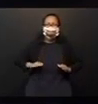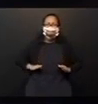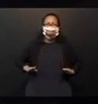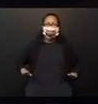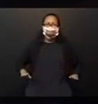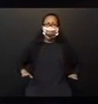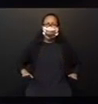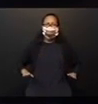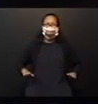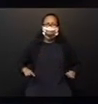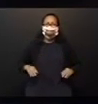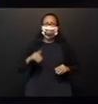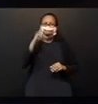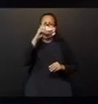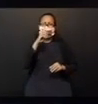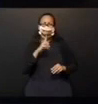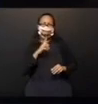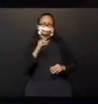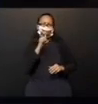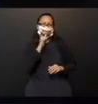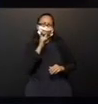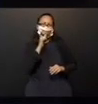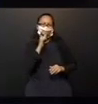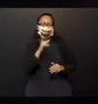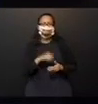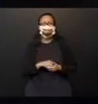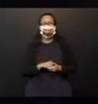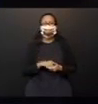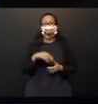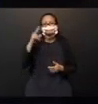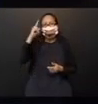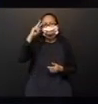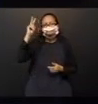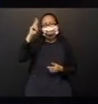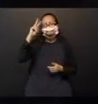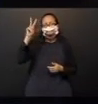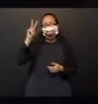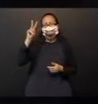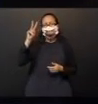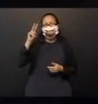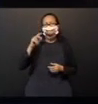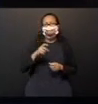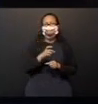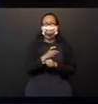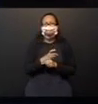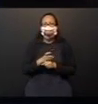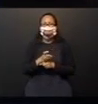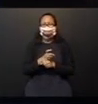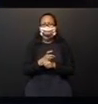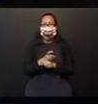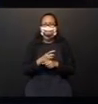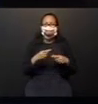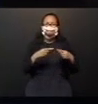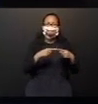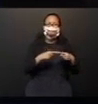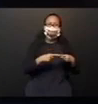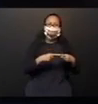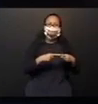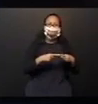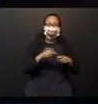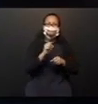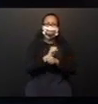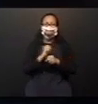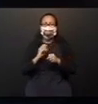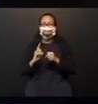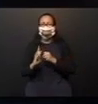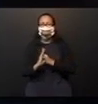por exemplo, amarelas. Lembrando que esse adjetivo vai ter que concordar com o